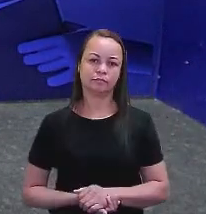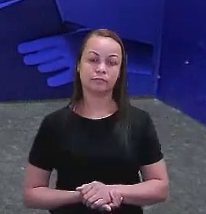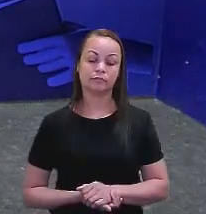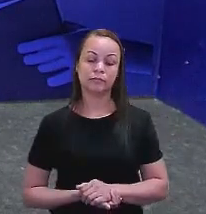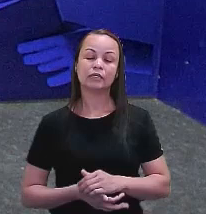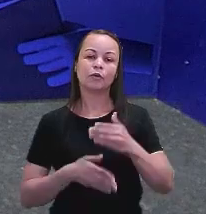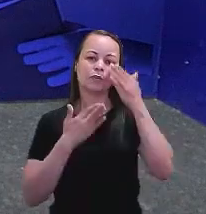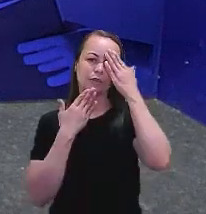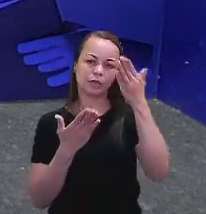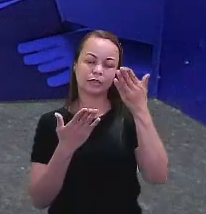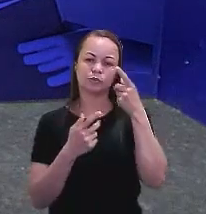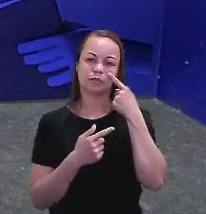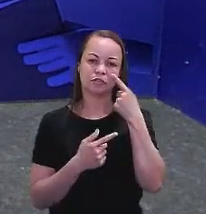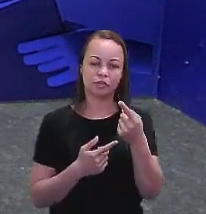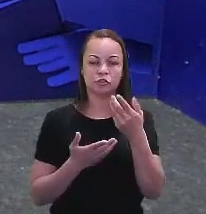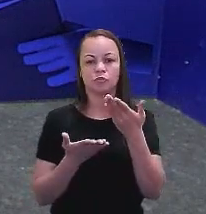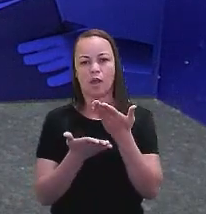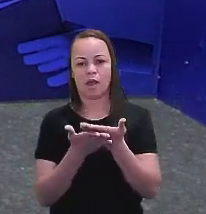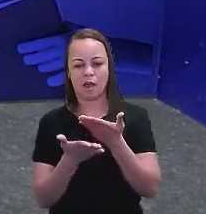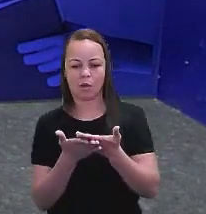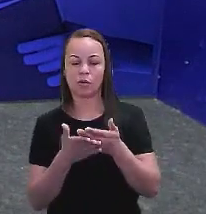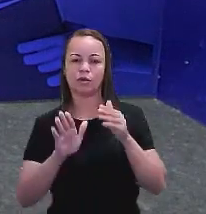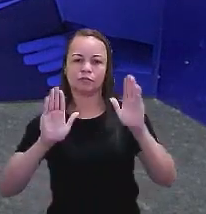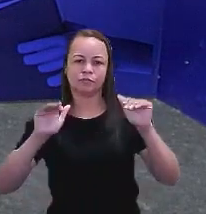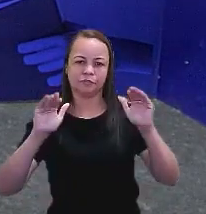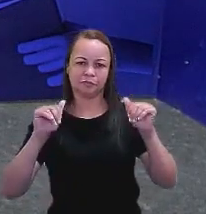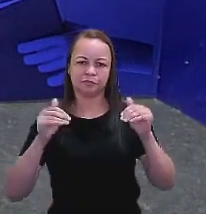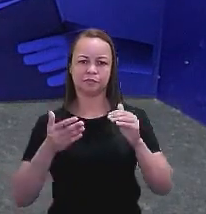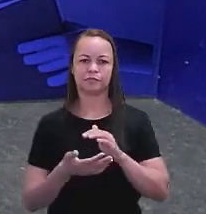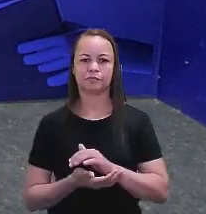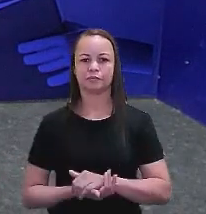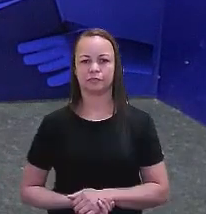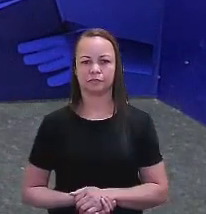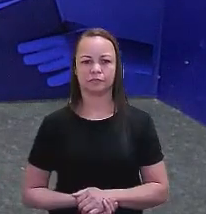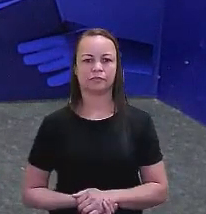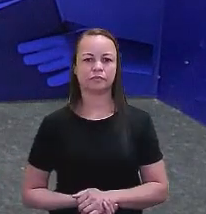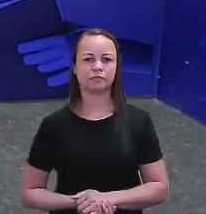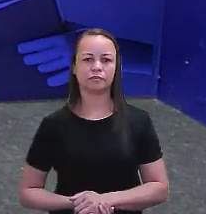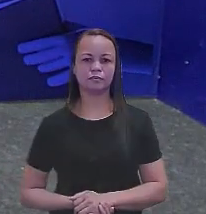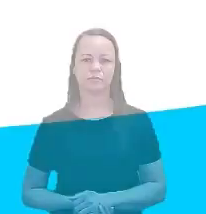agradeço a vocês por terem assistido essa aula. Tchau, tchau para todos. Até a próxima.